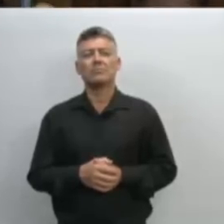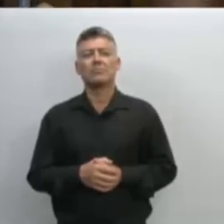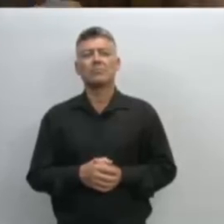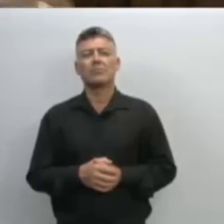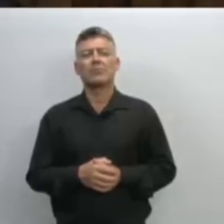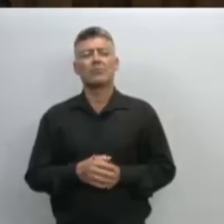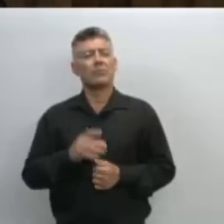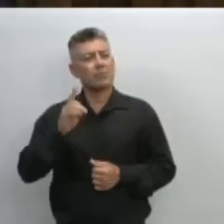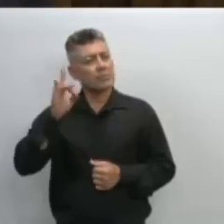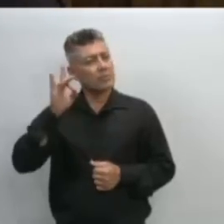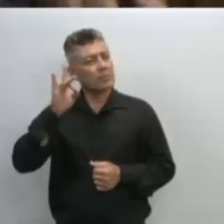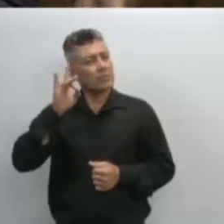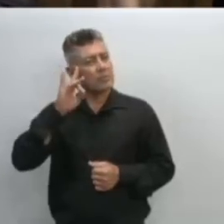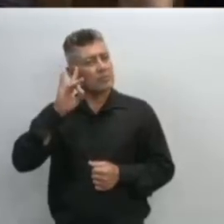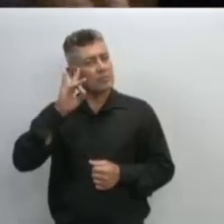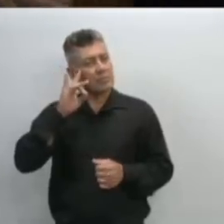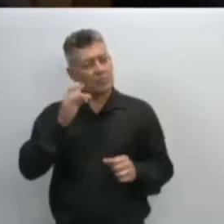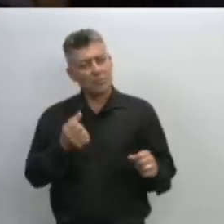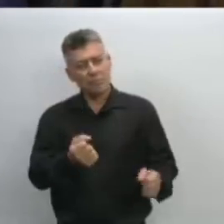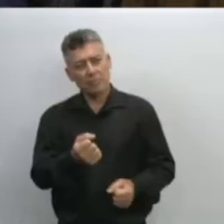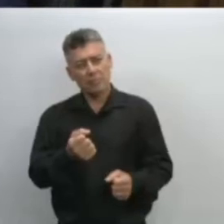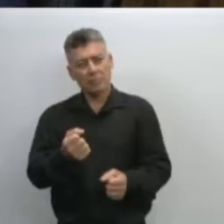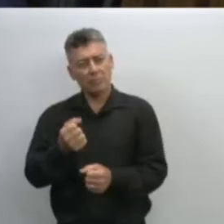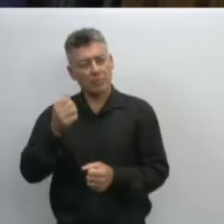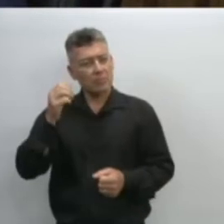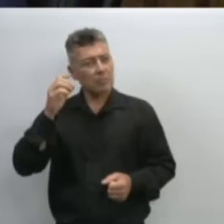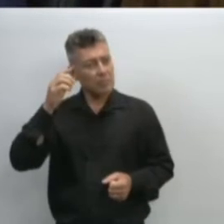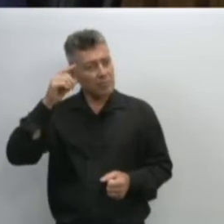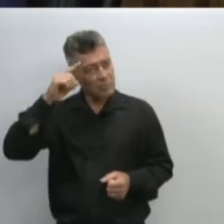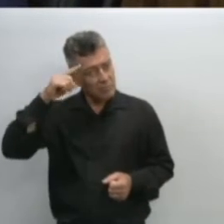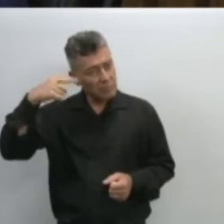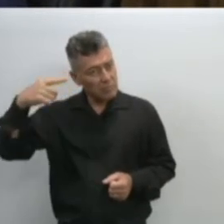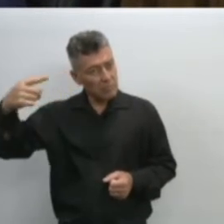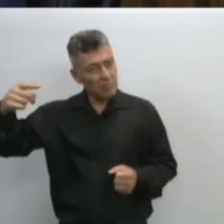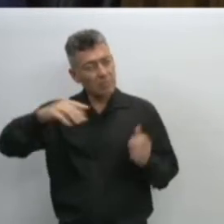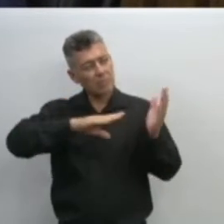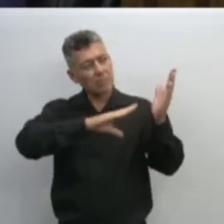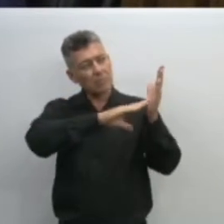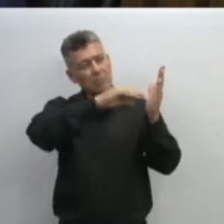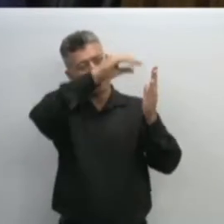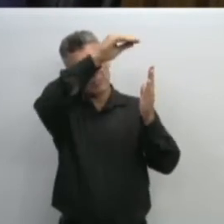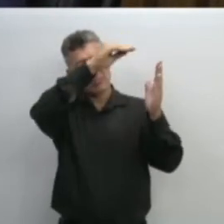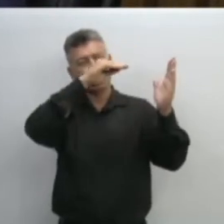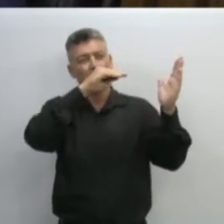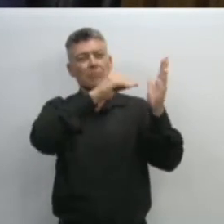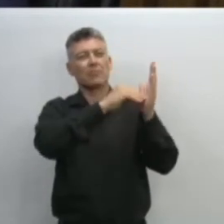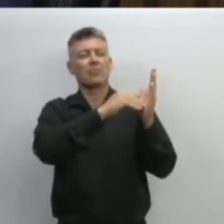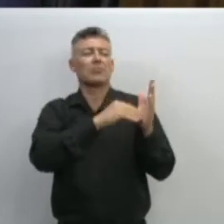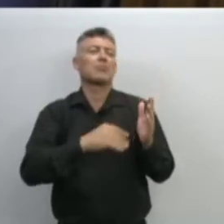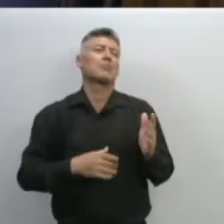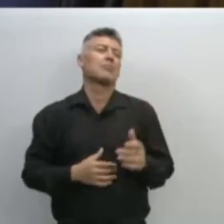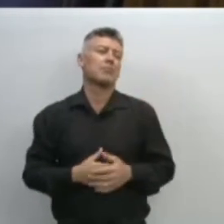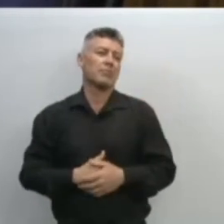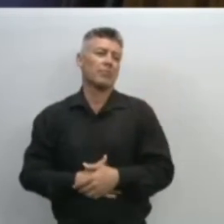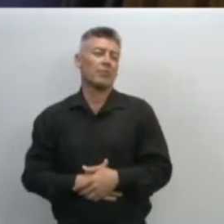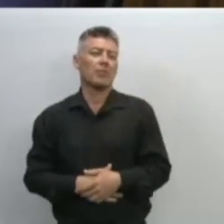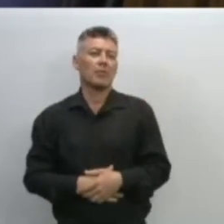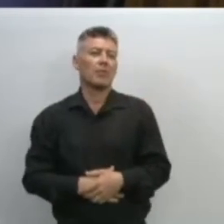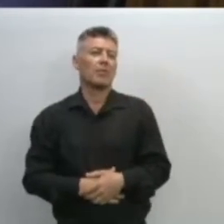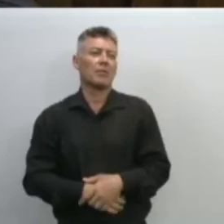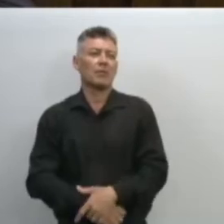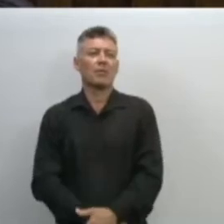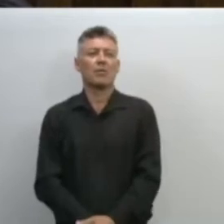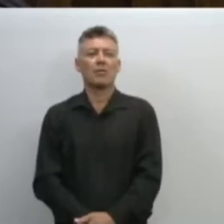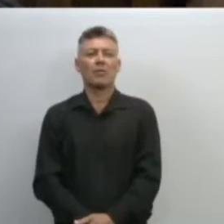Institui o Dia Municipal da Empregada Doméstica e Diarista e inclui no calendário de eventos do município natal e da outras providências.